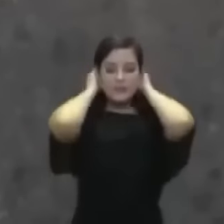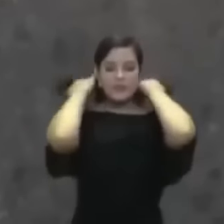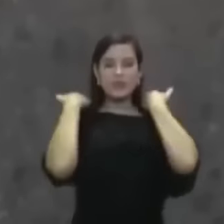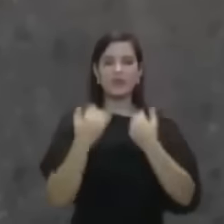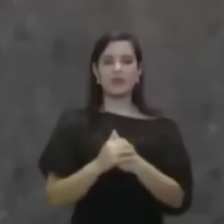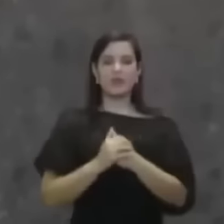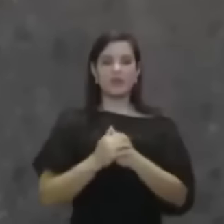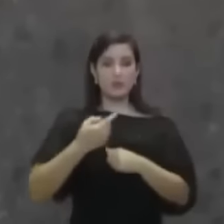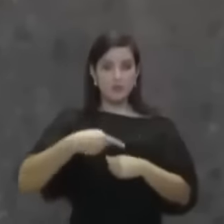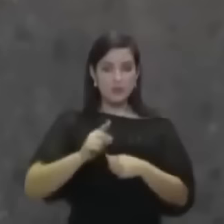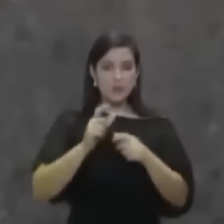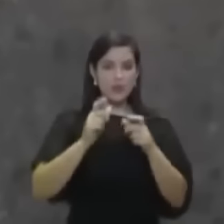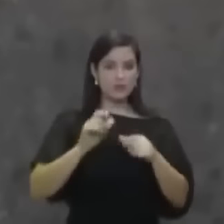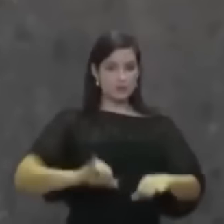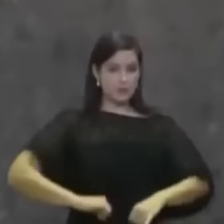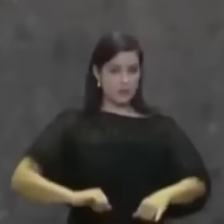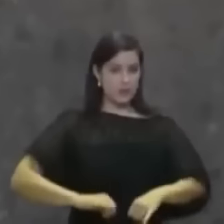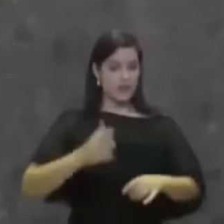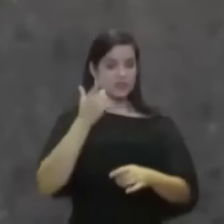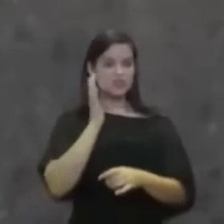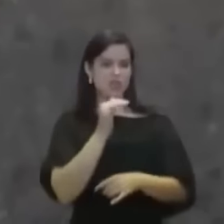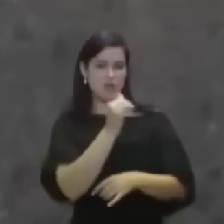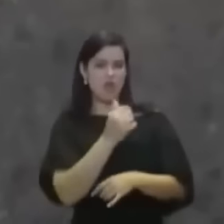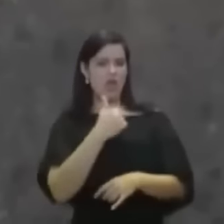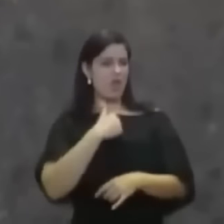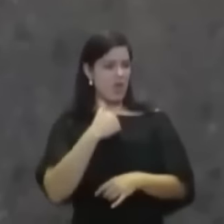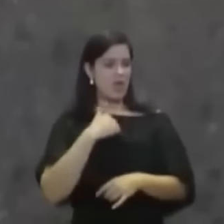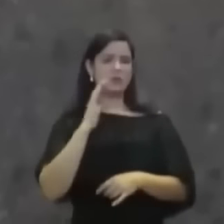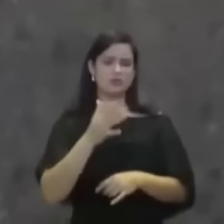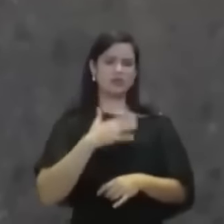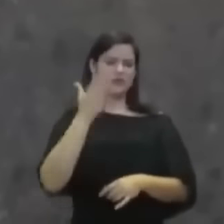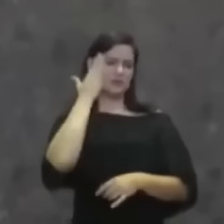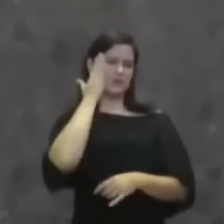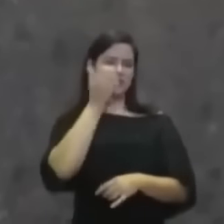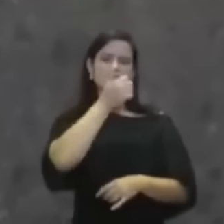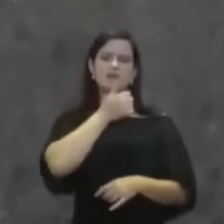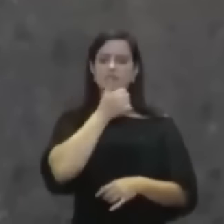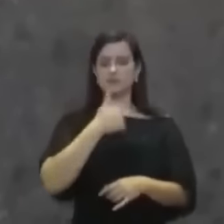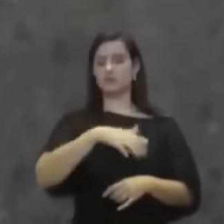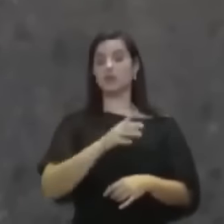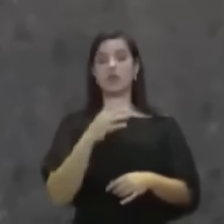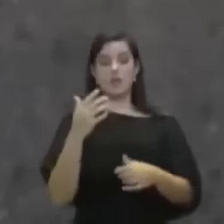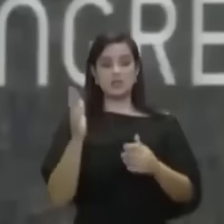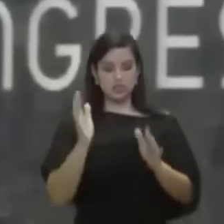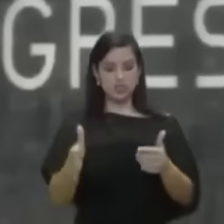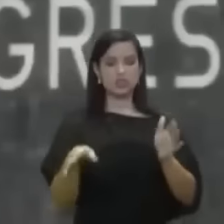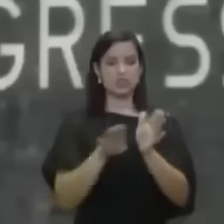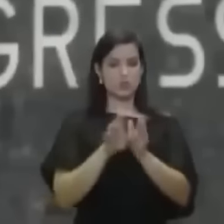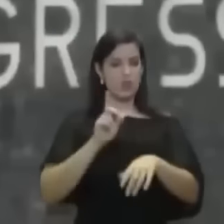saindo dali para o martírio, ele disse: já estou sendo oferecido por libação, e o tempo da minha partida é chegado.